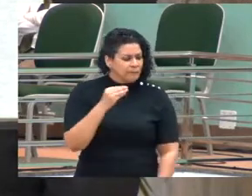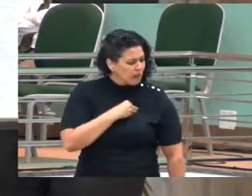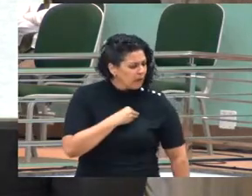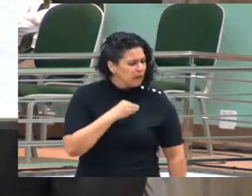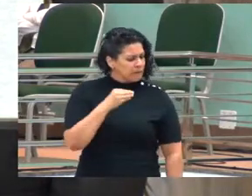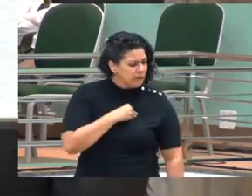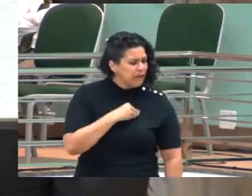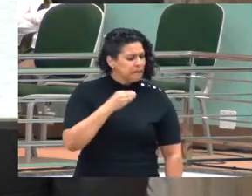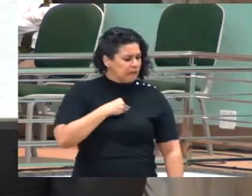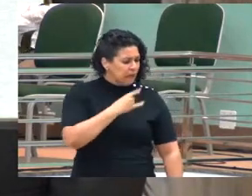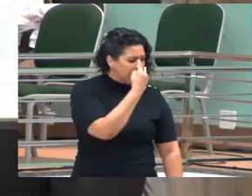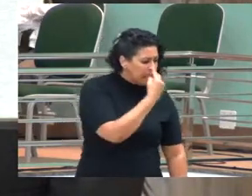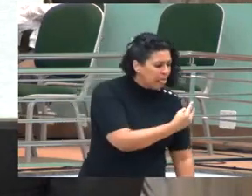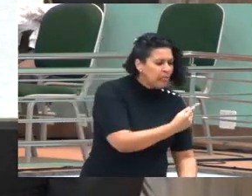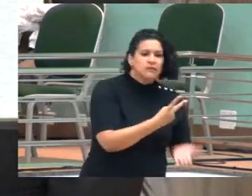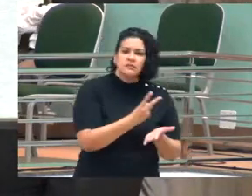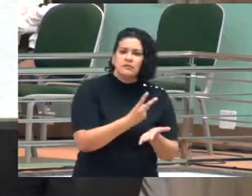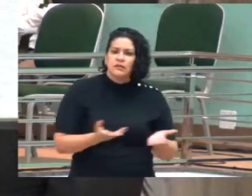pecados?